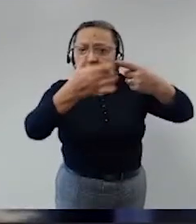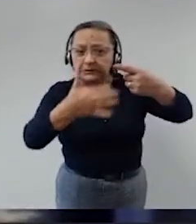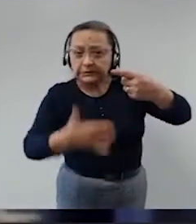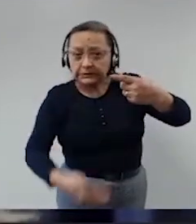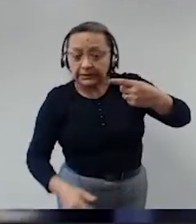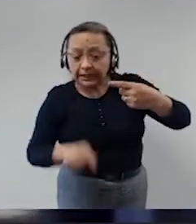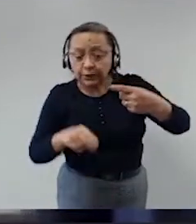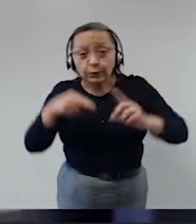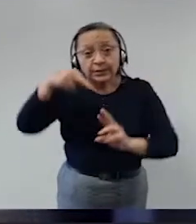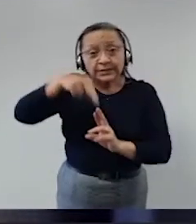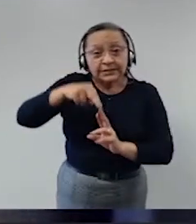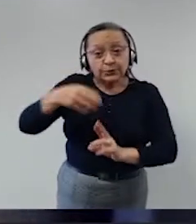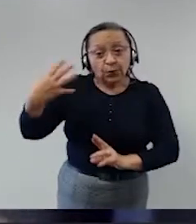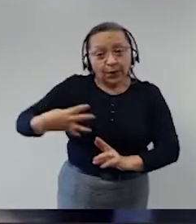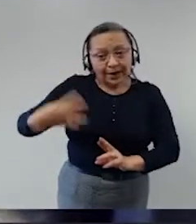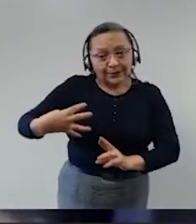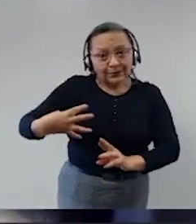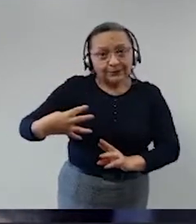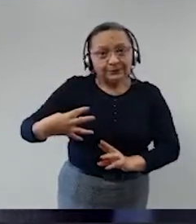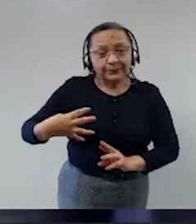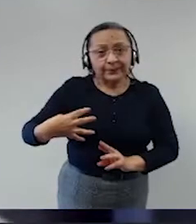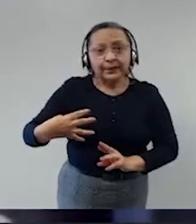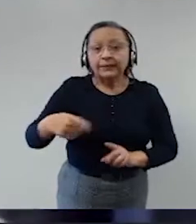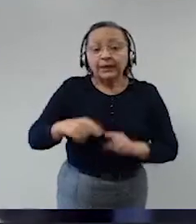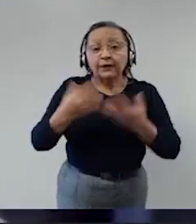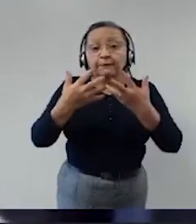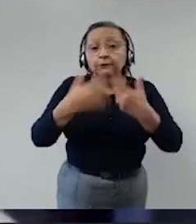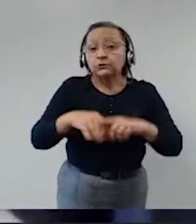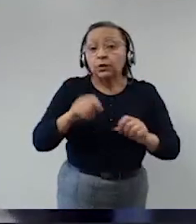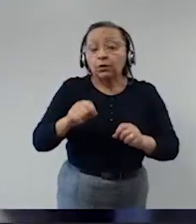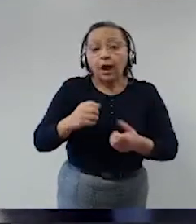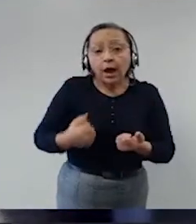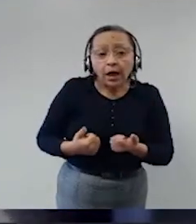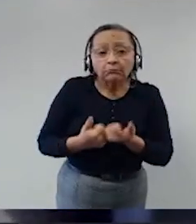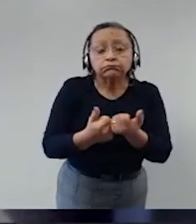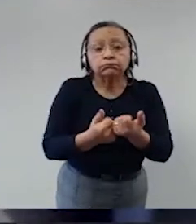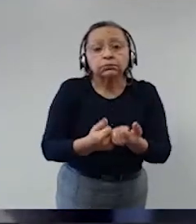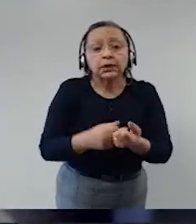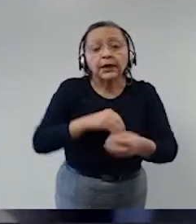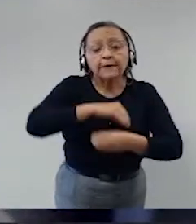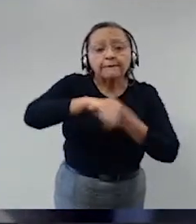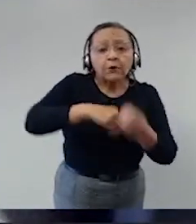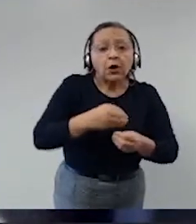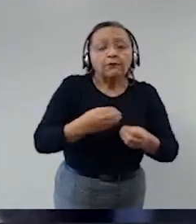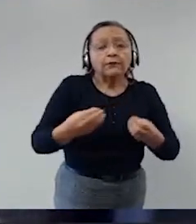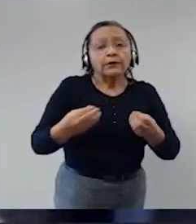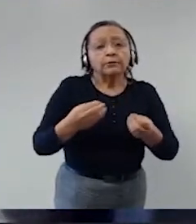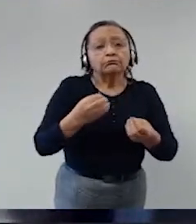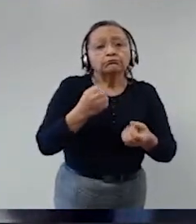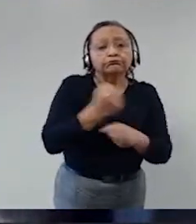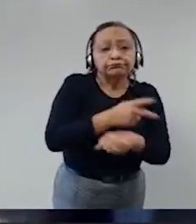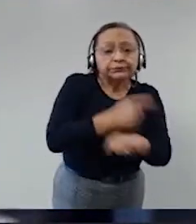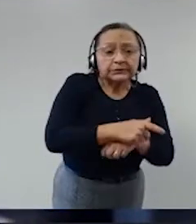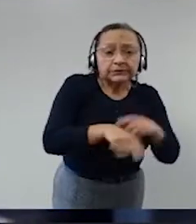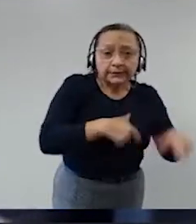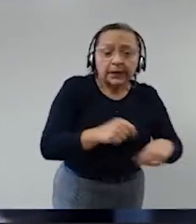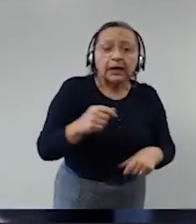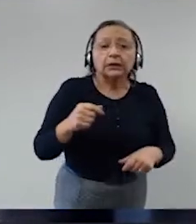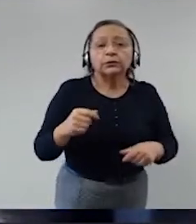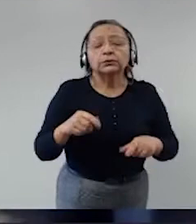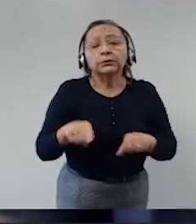inciso 4º da Constituição Federal, e a função assistencial, que envolve a prestação de serviços essenciais, a exemplo